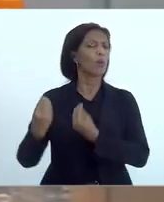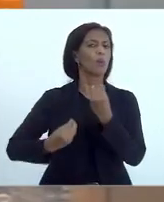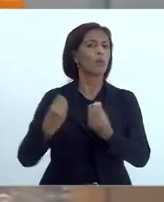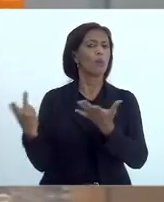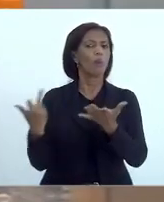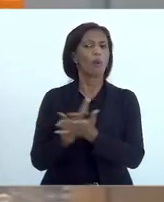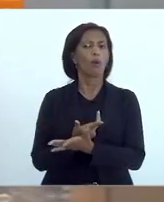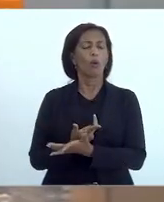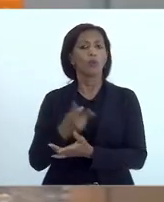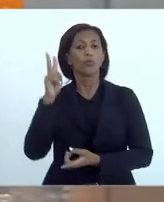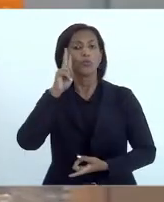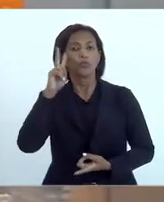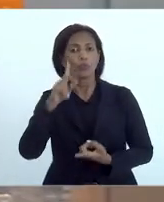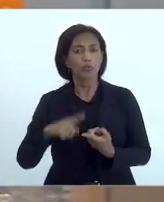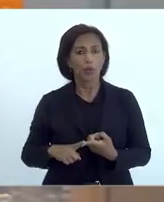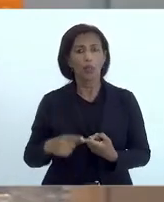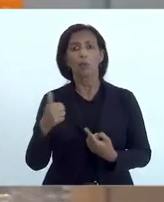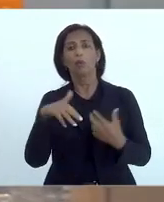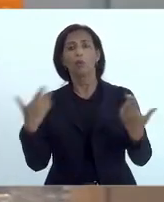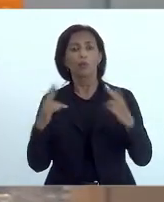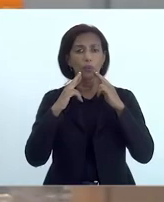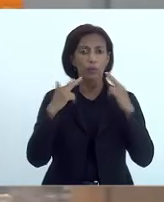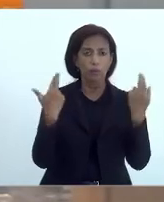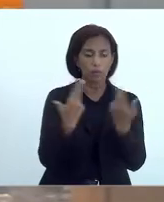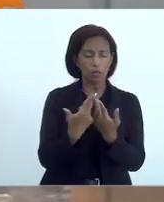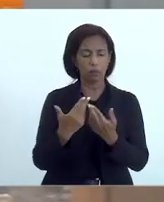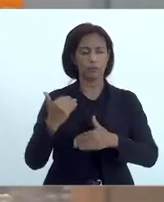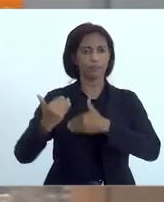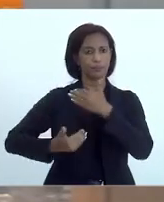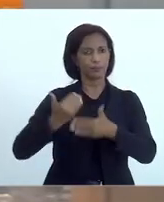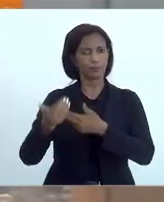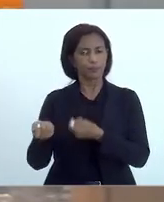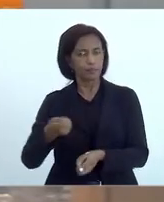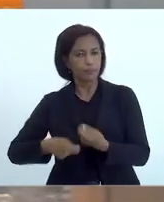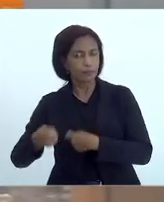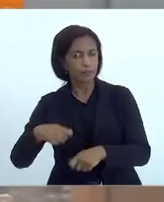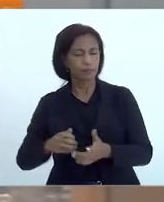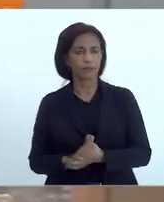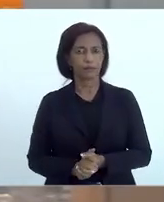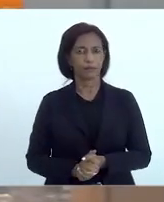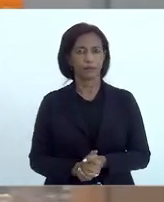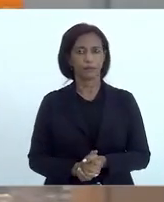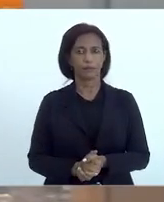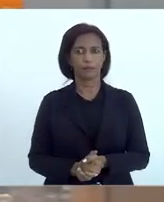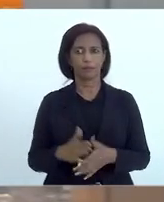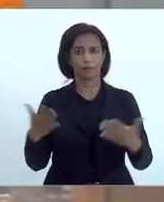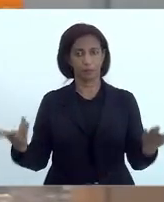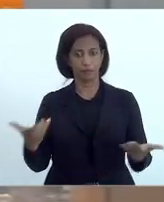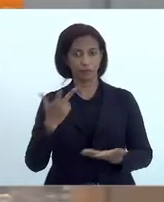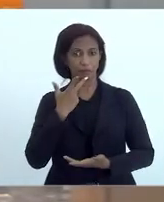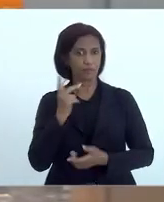pé tá por exemplo a questão de história quantas reuniões foram feitas quais processos administrativos então quero dizer o seguinte a gente tá